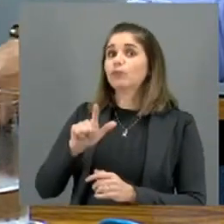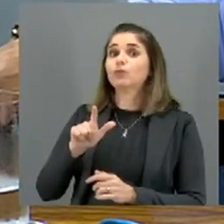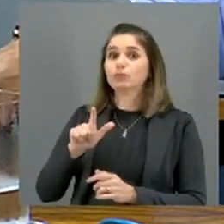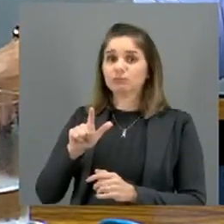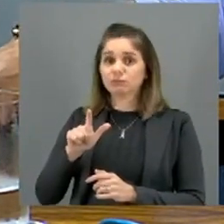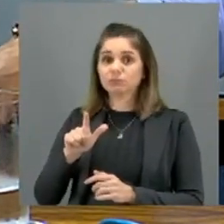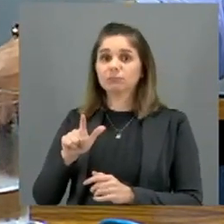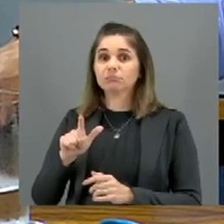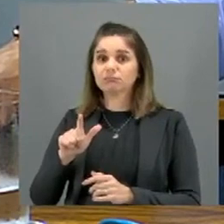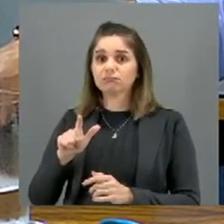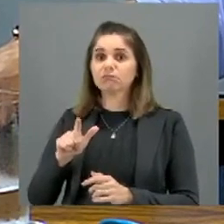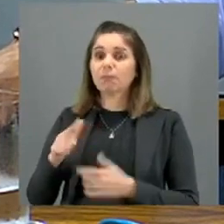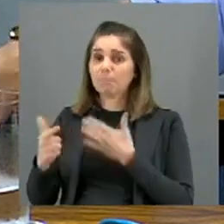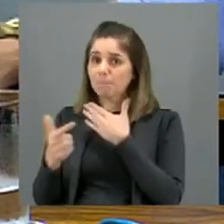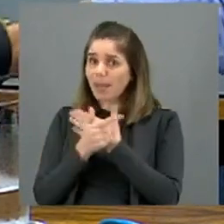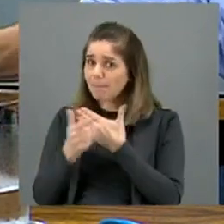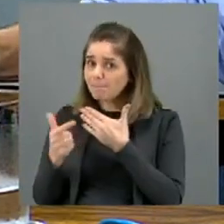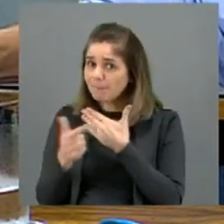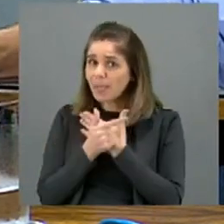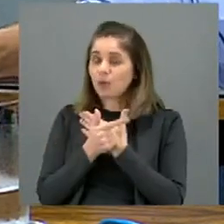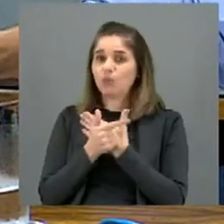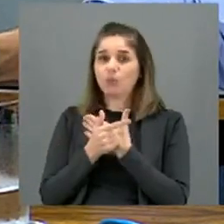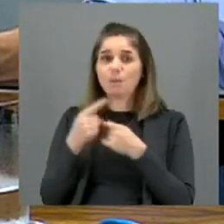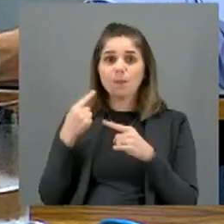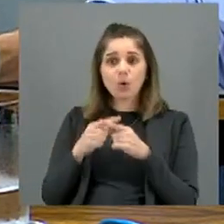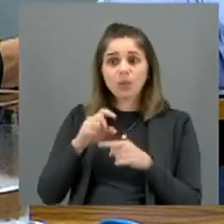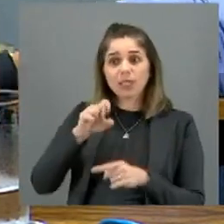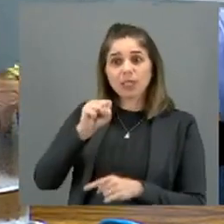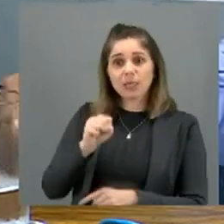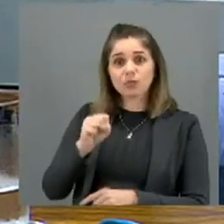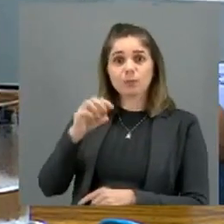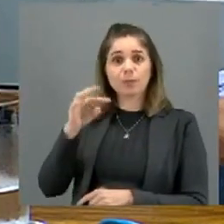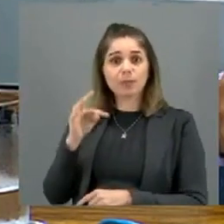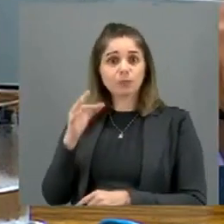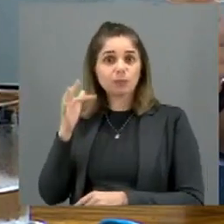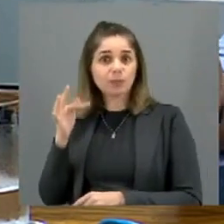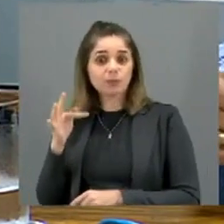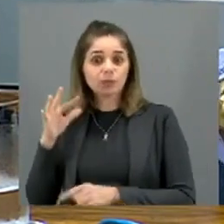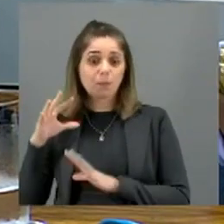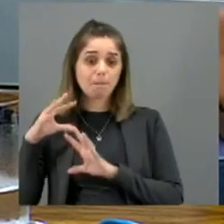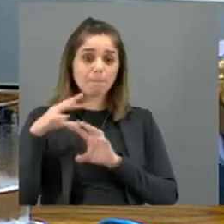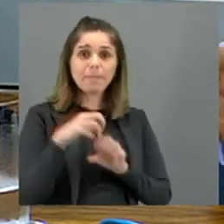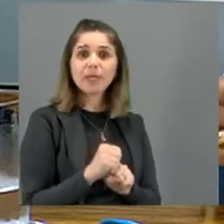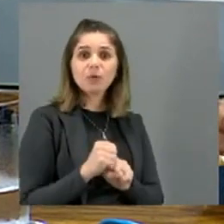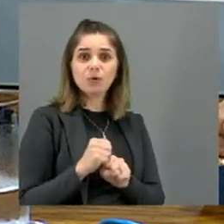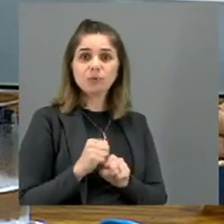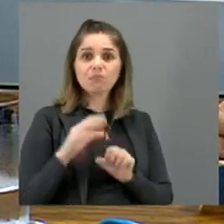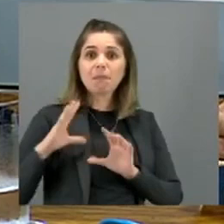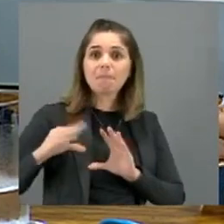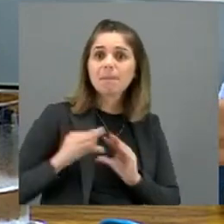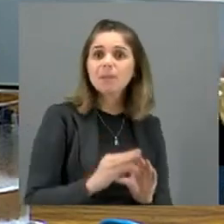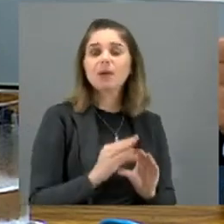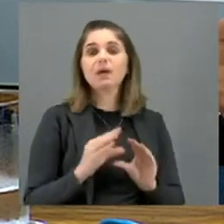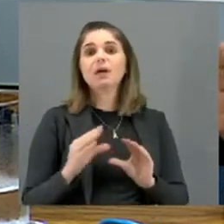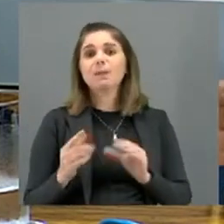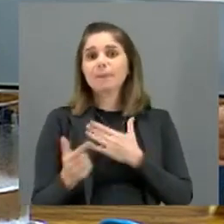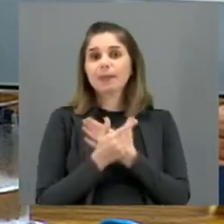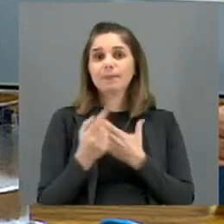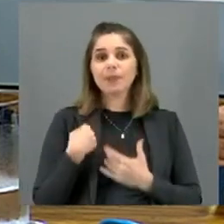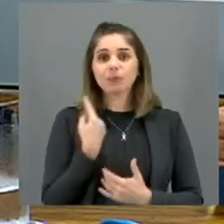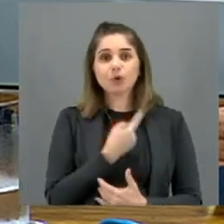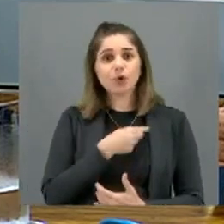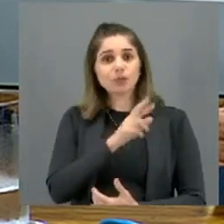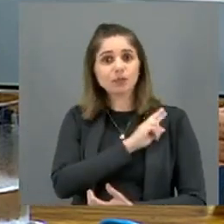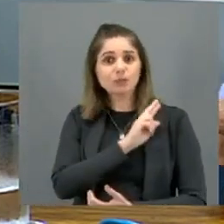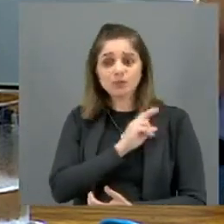Supremo Tribunal Federal. E quando eu falo de correção, é porque o ativismo judicial, ele foi